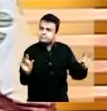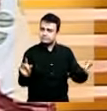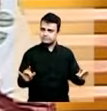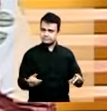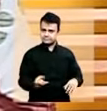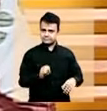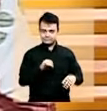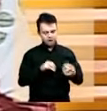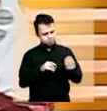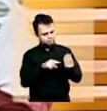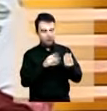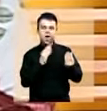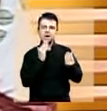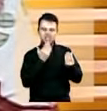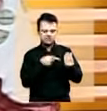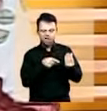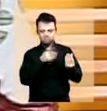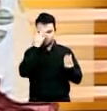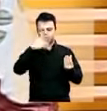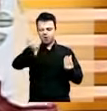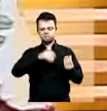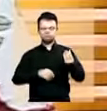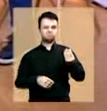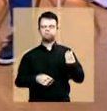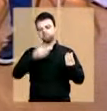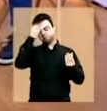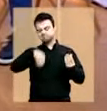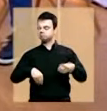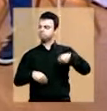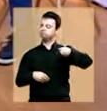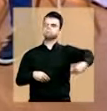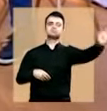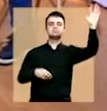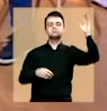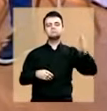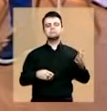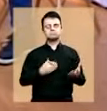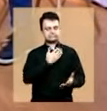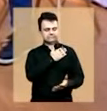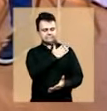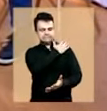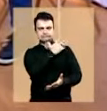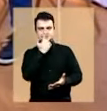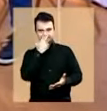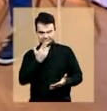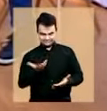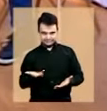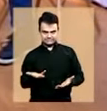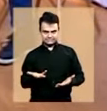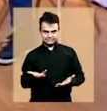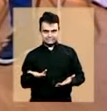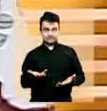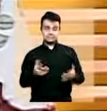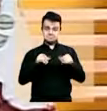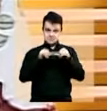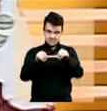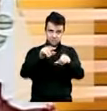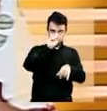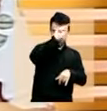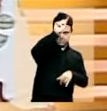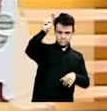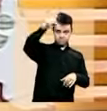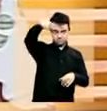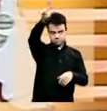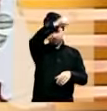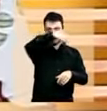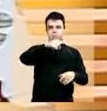qualquer amassadinho, as pessoas já não querem. Há um preconceito, né? Preconceito, exato, entendeu? Dos mercados